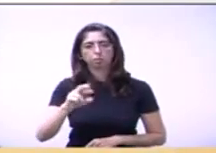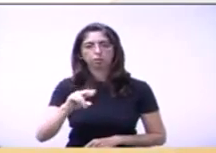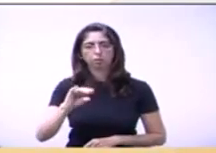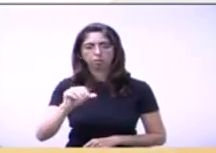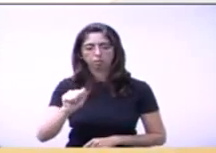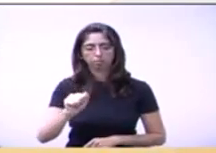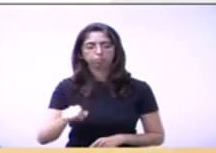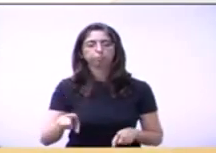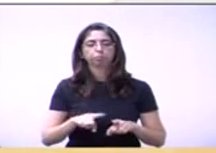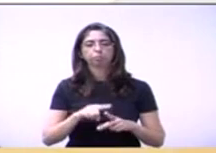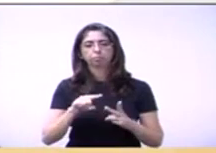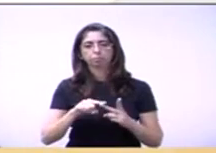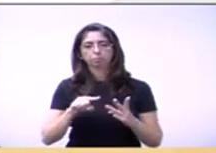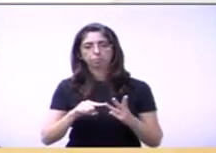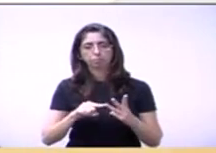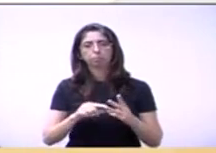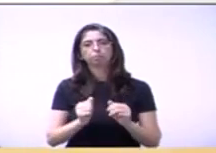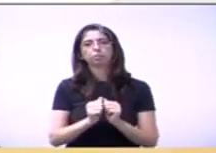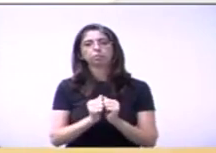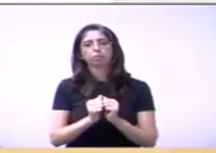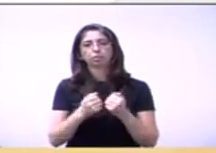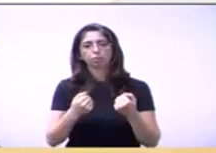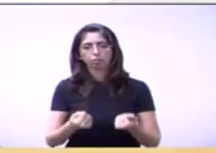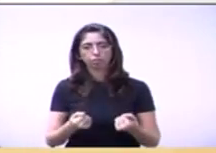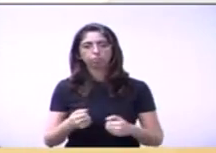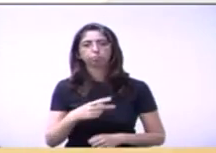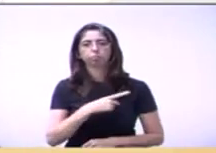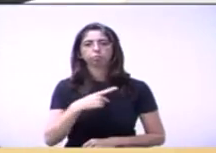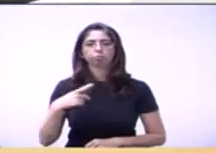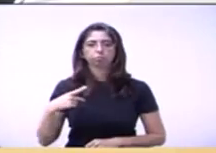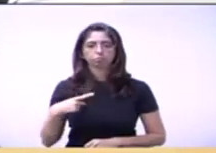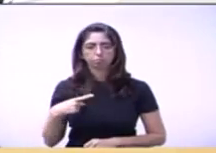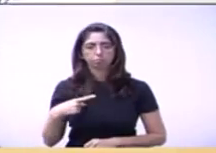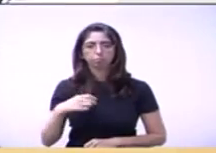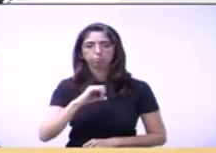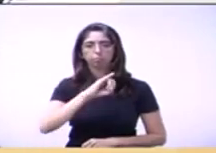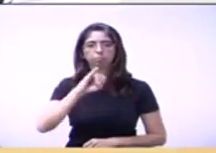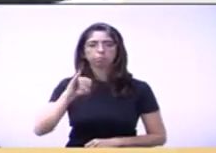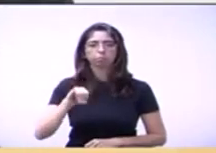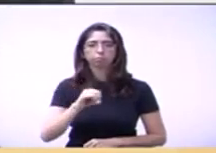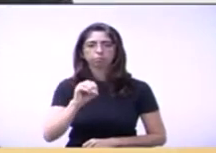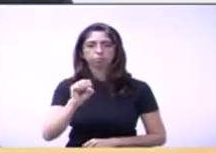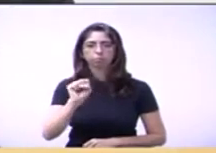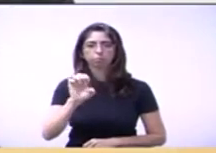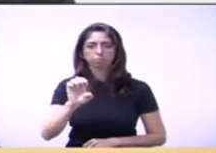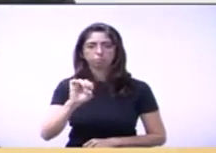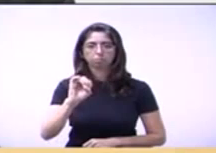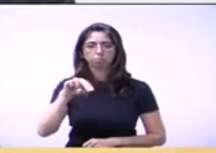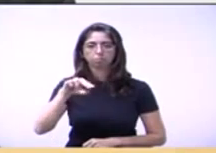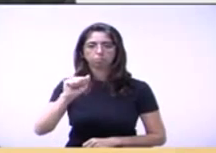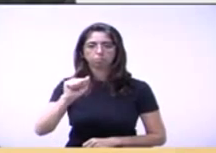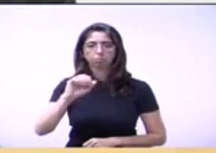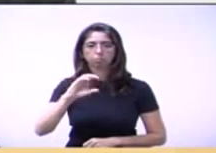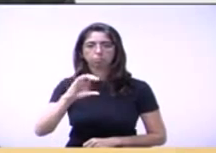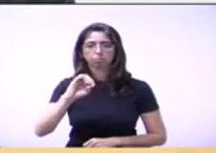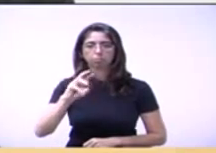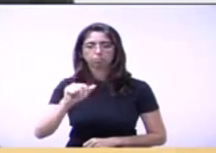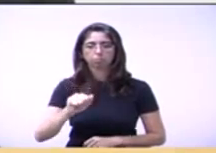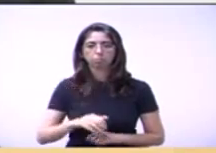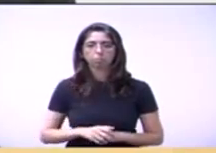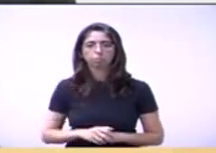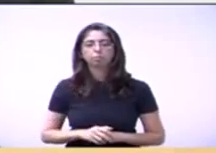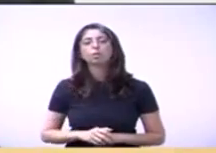Fiorella, pelo falecimento do senhor pastor José Inácio. Do vereador Flávio Xavier, pelo falecimento do senhor Pedro